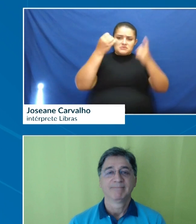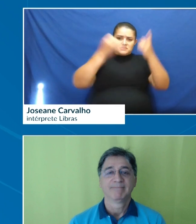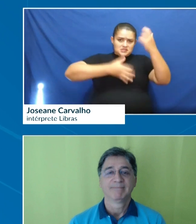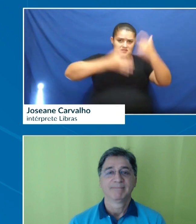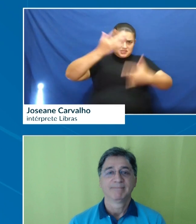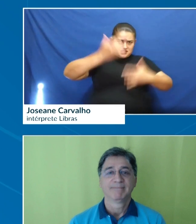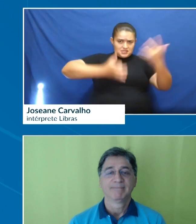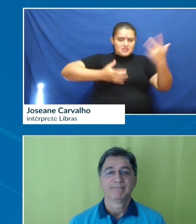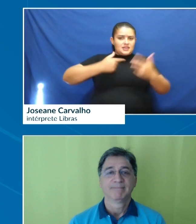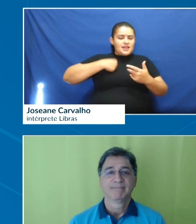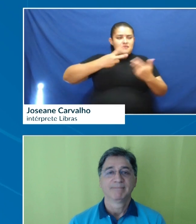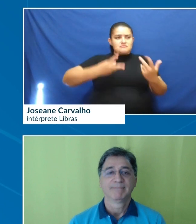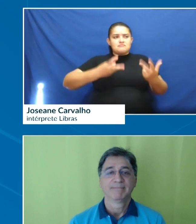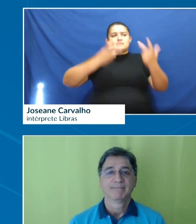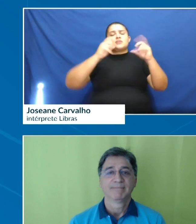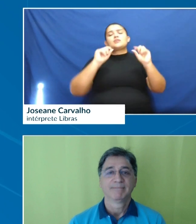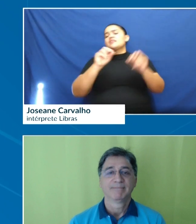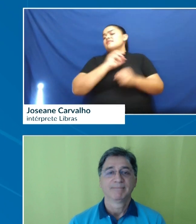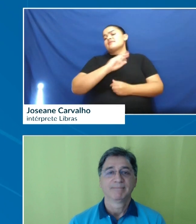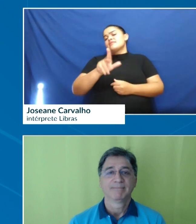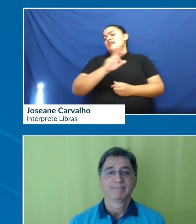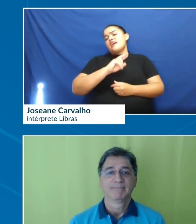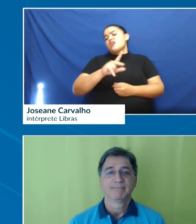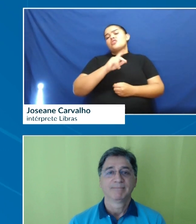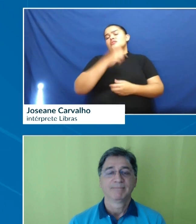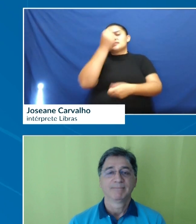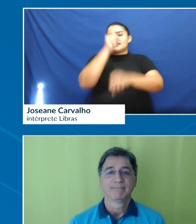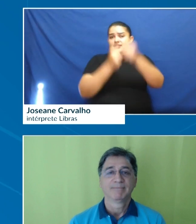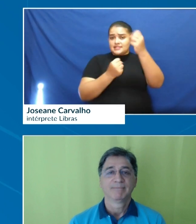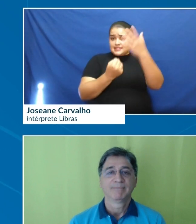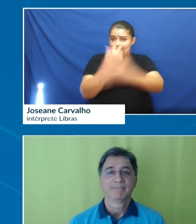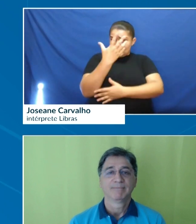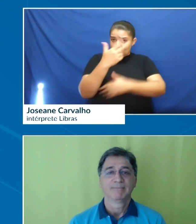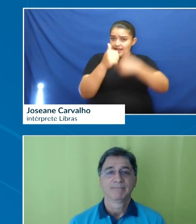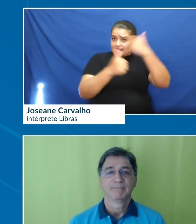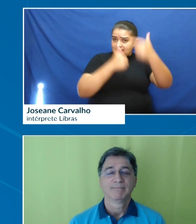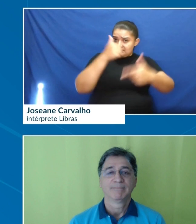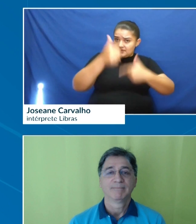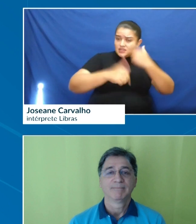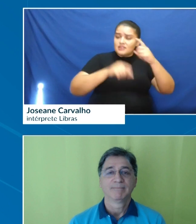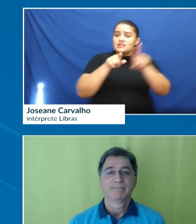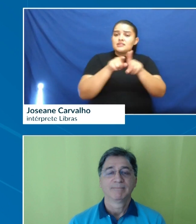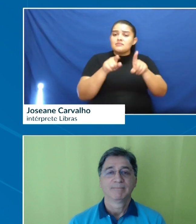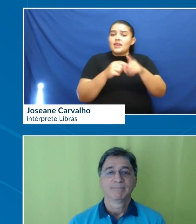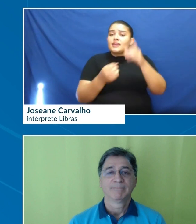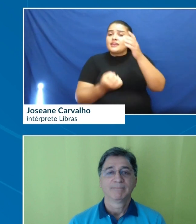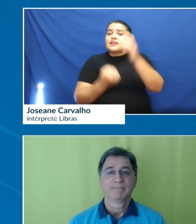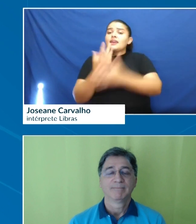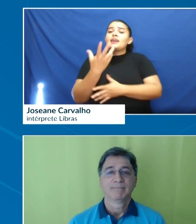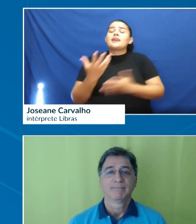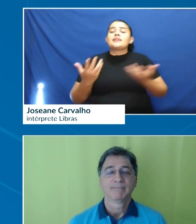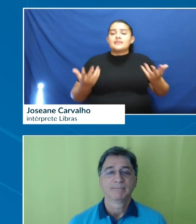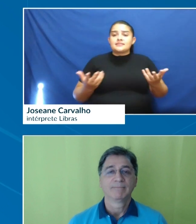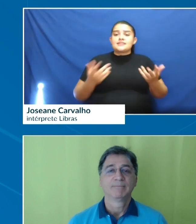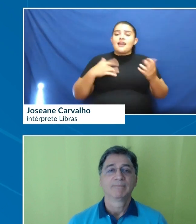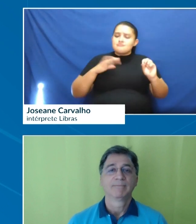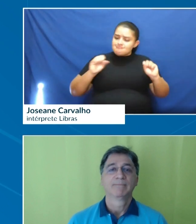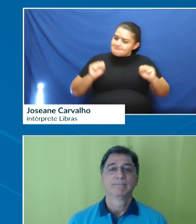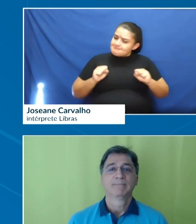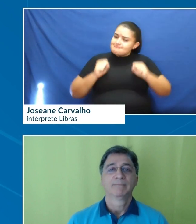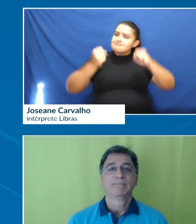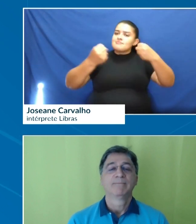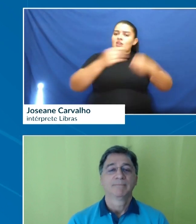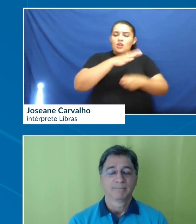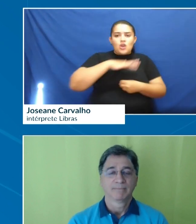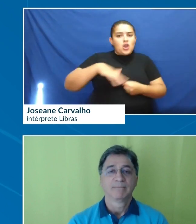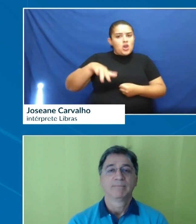a impressão que eu tenho é que não, né? Que a indústria, além de gerar emprego, ela gera, ela fortalece outros setores,